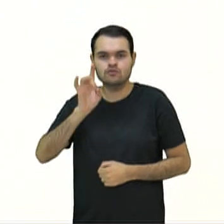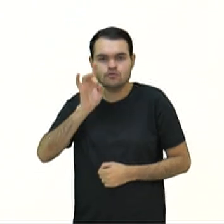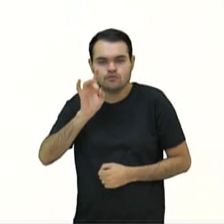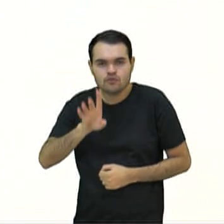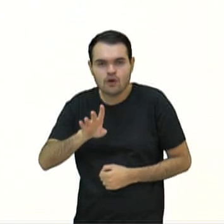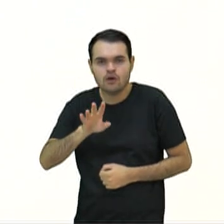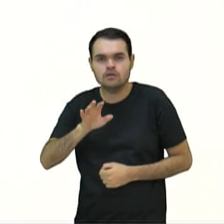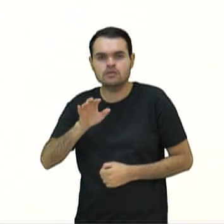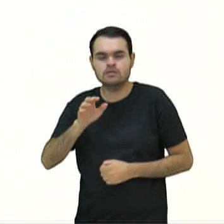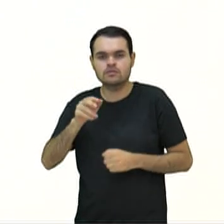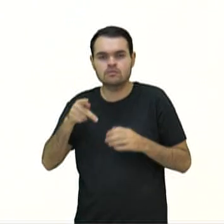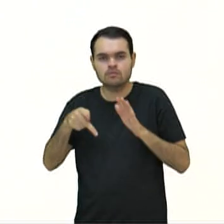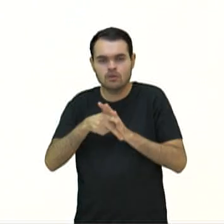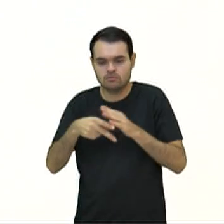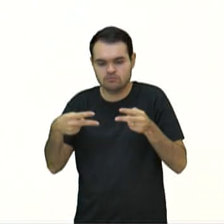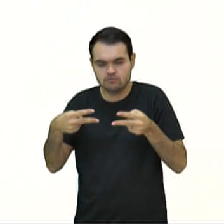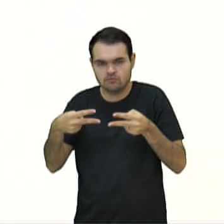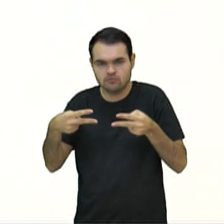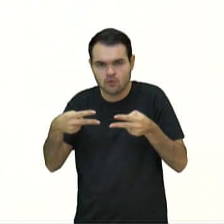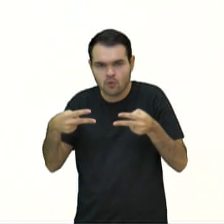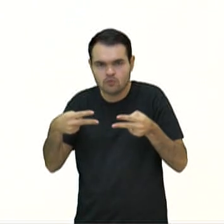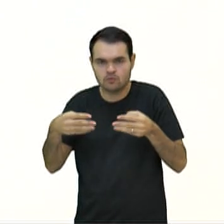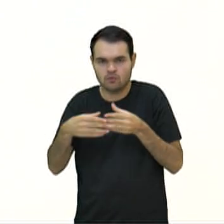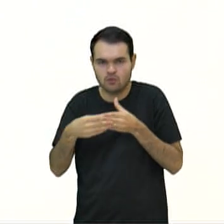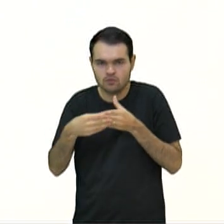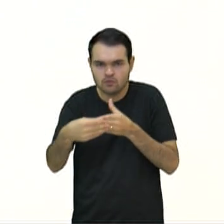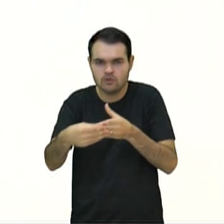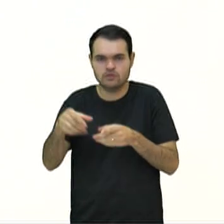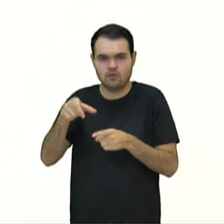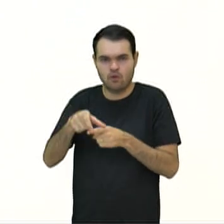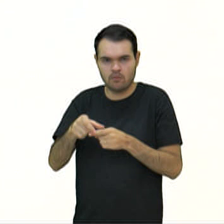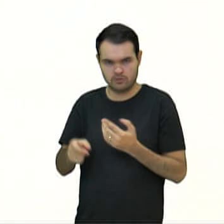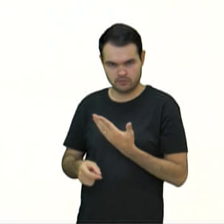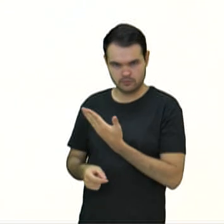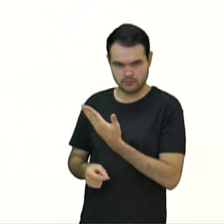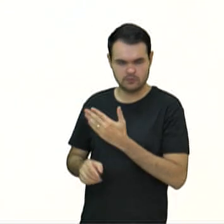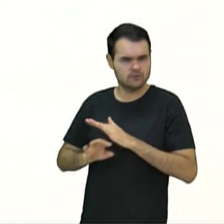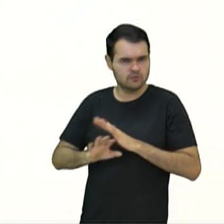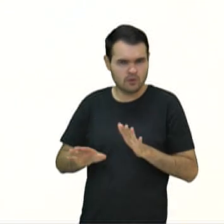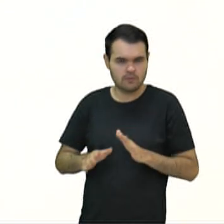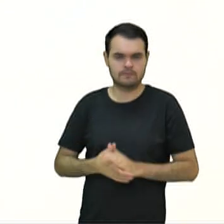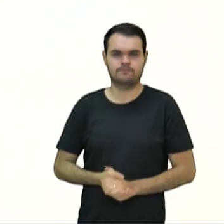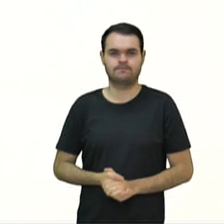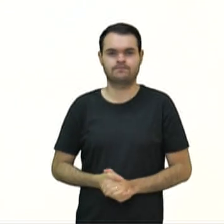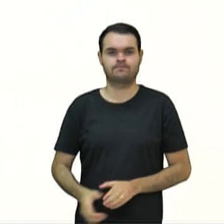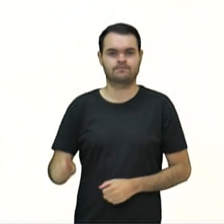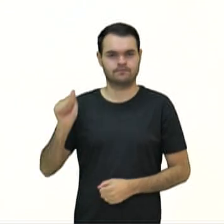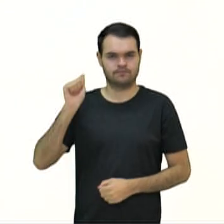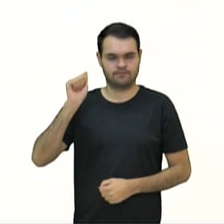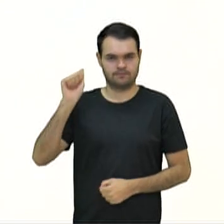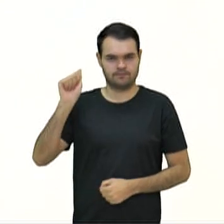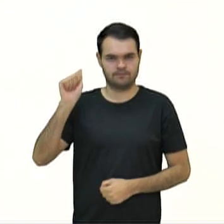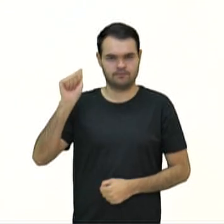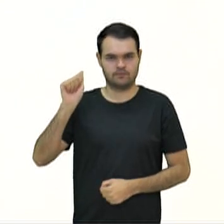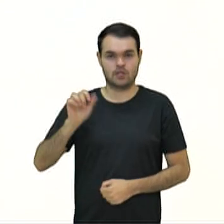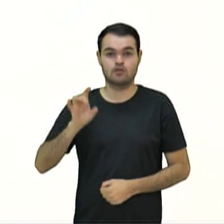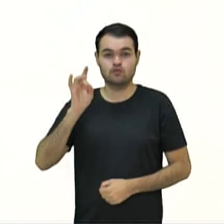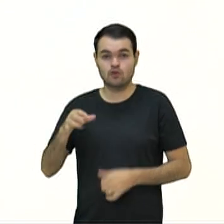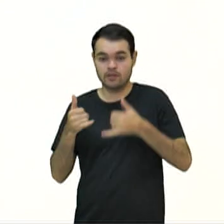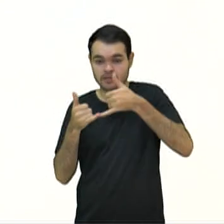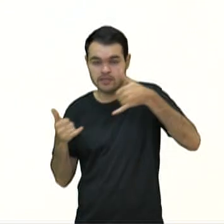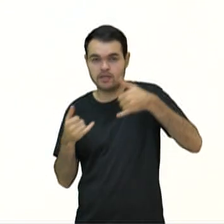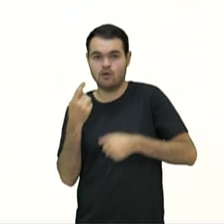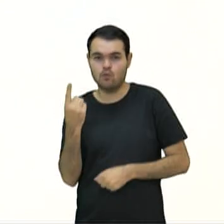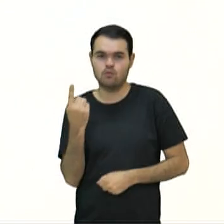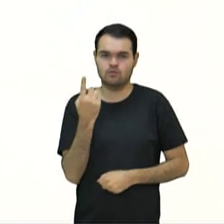representações de condutores ômicos do diagrama ao lado. Item A. Somente as linhas